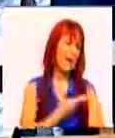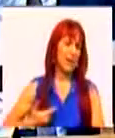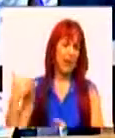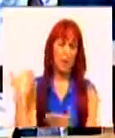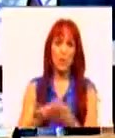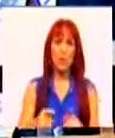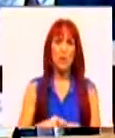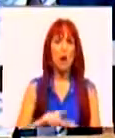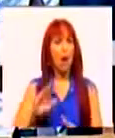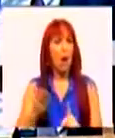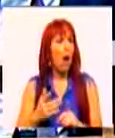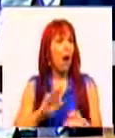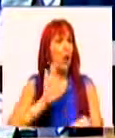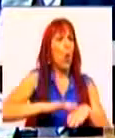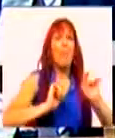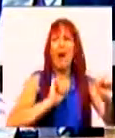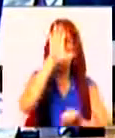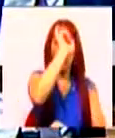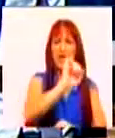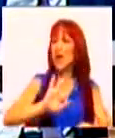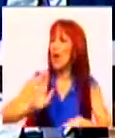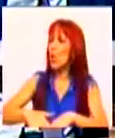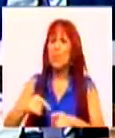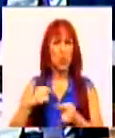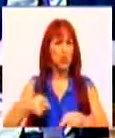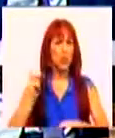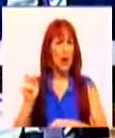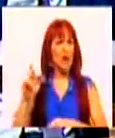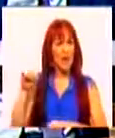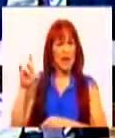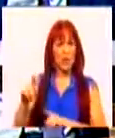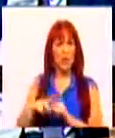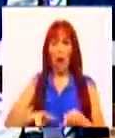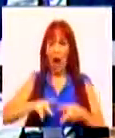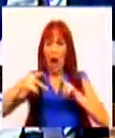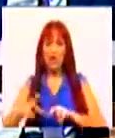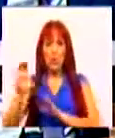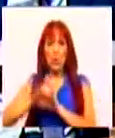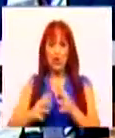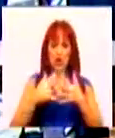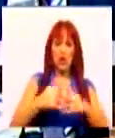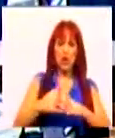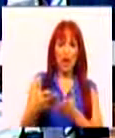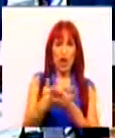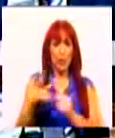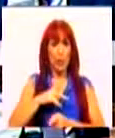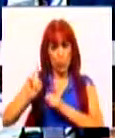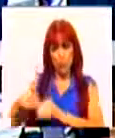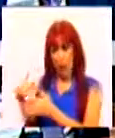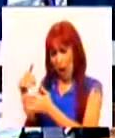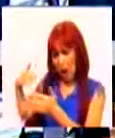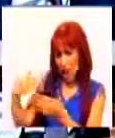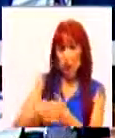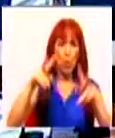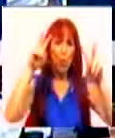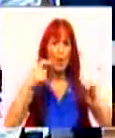Não é imputável a nenhum governo, não é imputável a nenhum... Começou já nos anos 60 com a alteração das condições estruturais da economia portuguesa. O